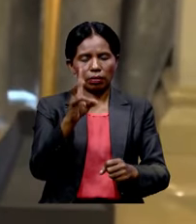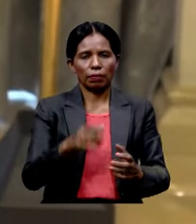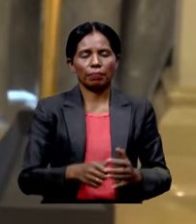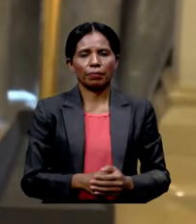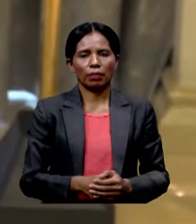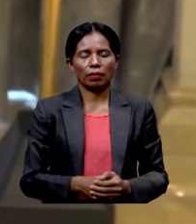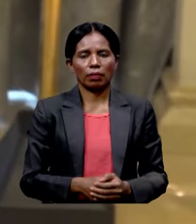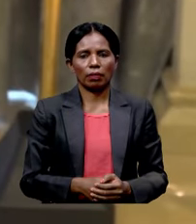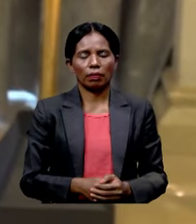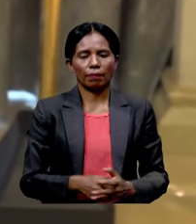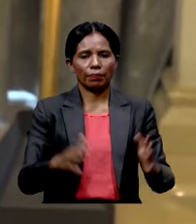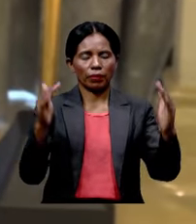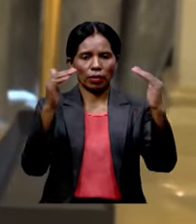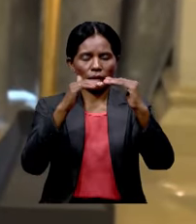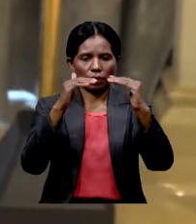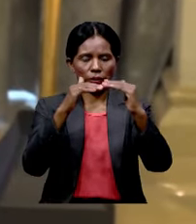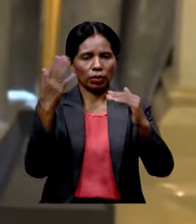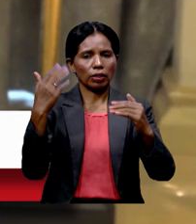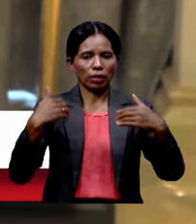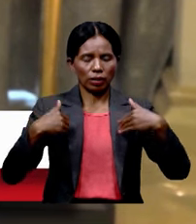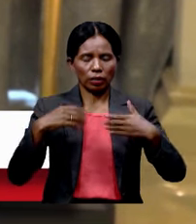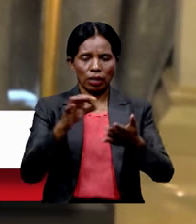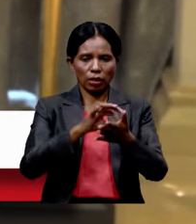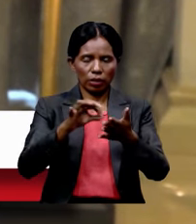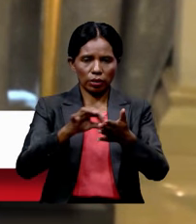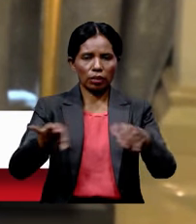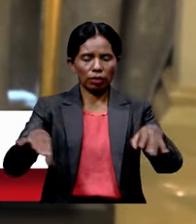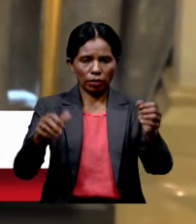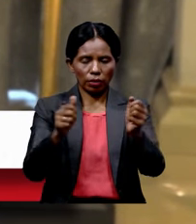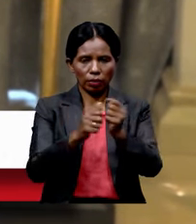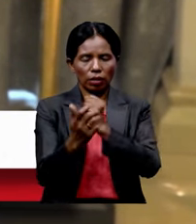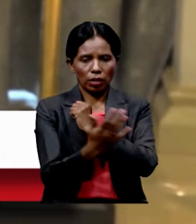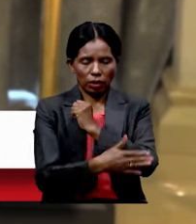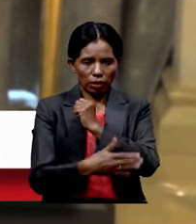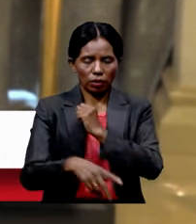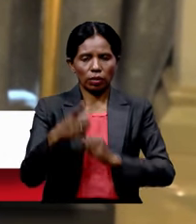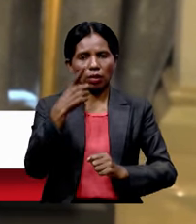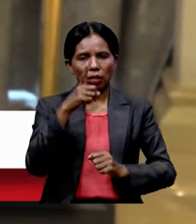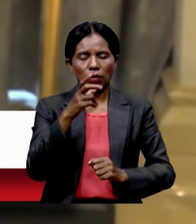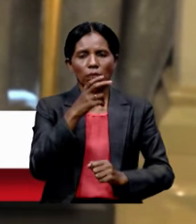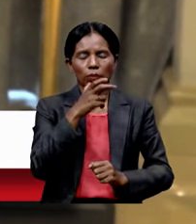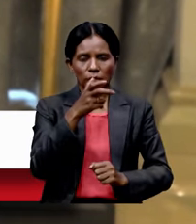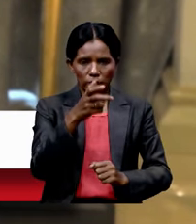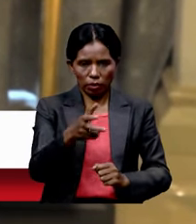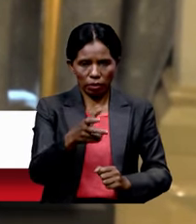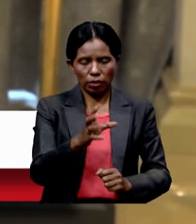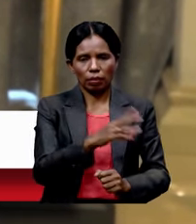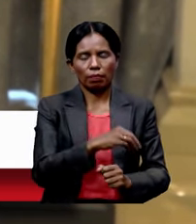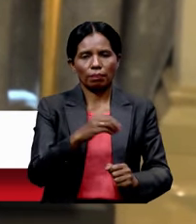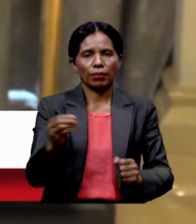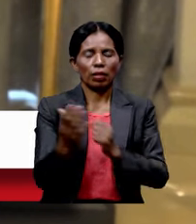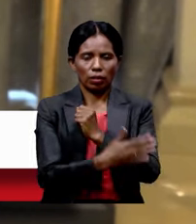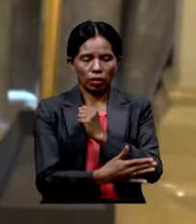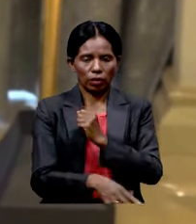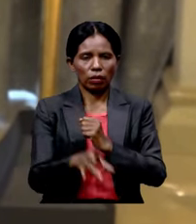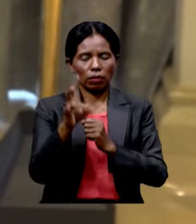ne, ia na asina akordu ida entre país da lingua portugues, país na